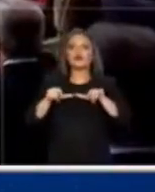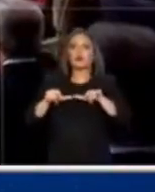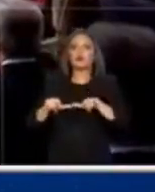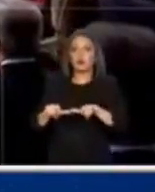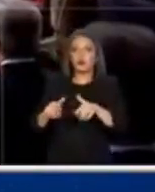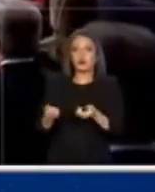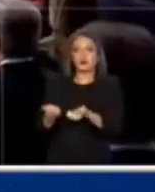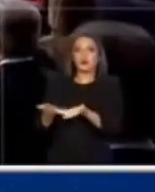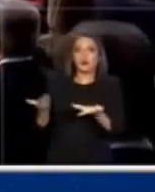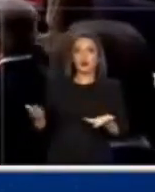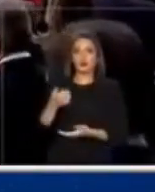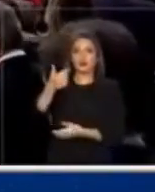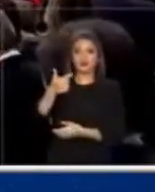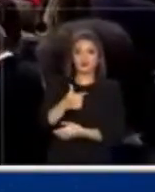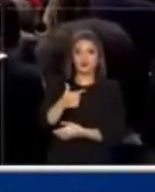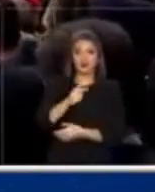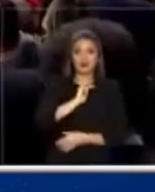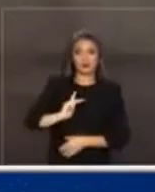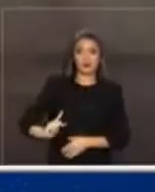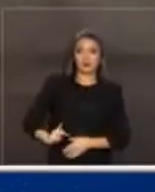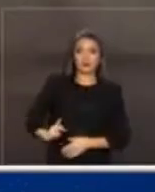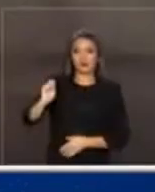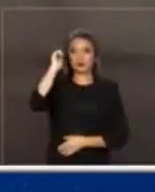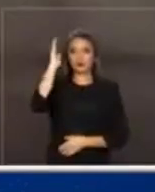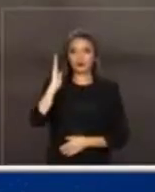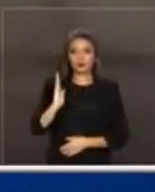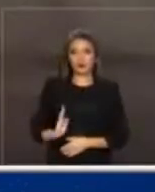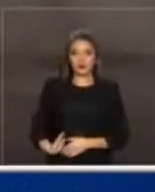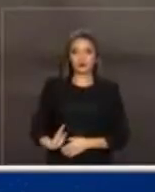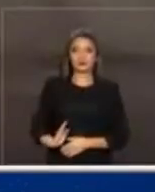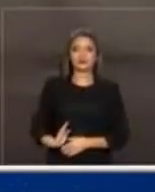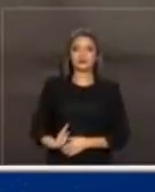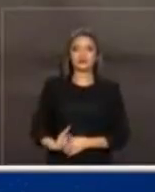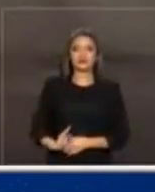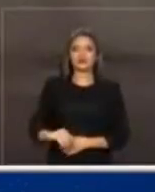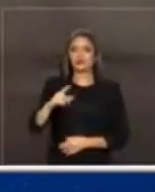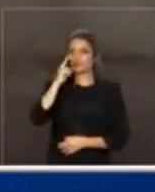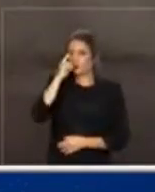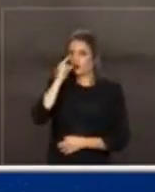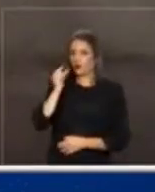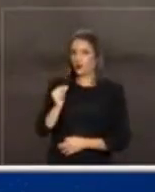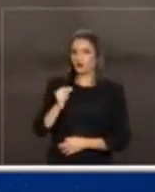Como se explica o dia de hoje a quem tem fome e sede de justiça?